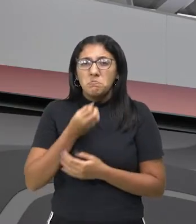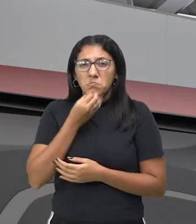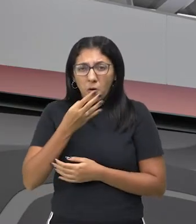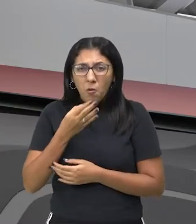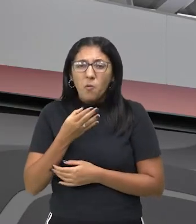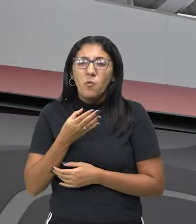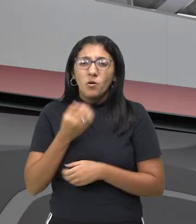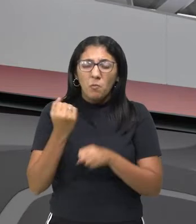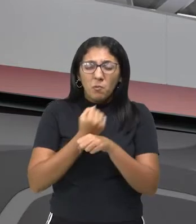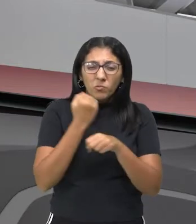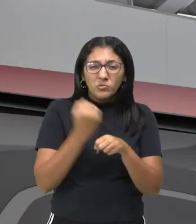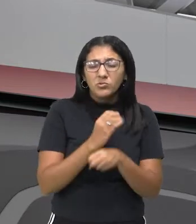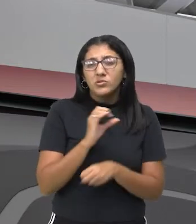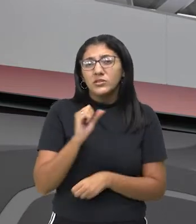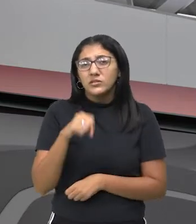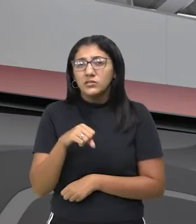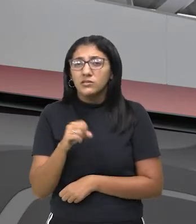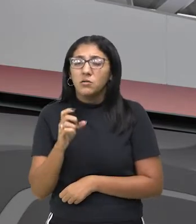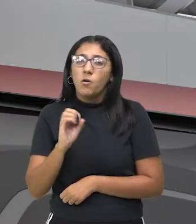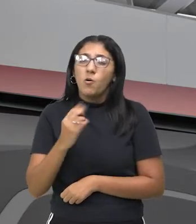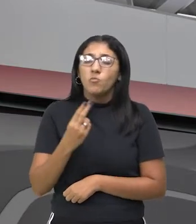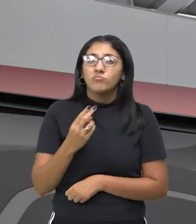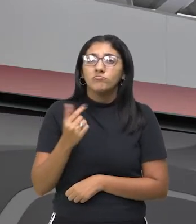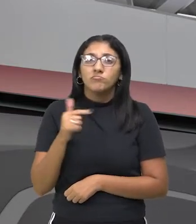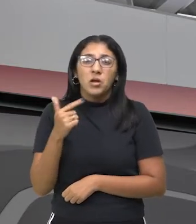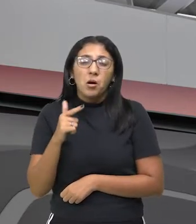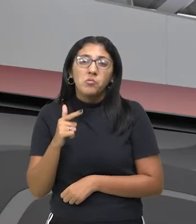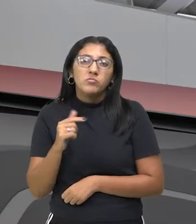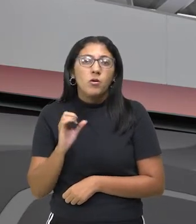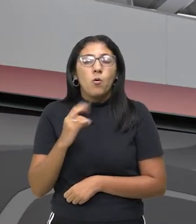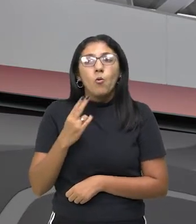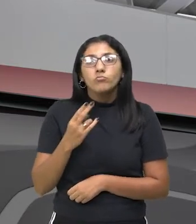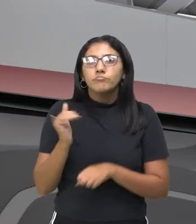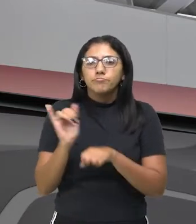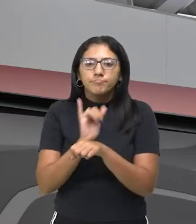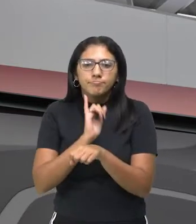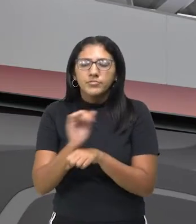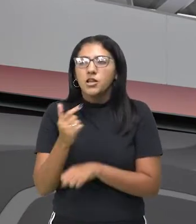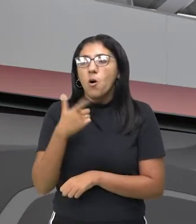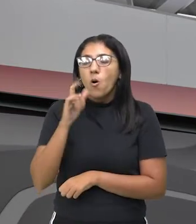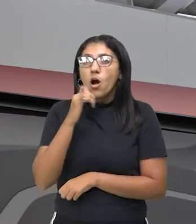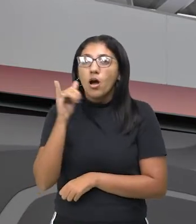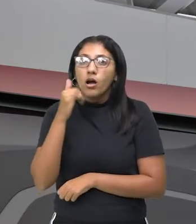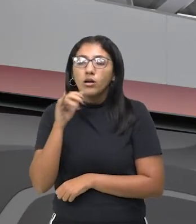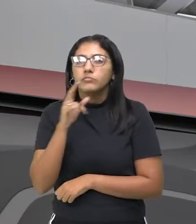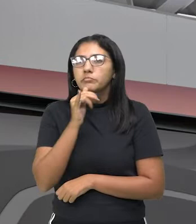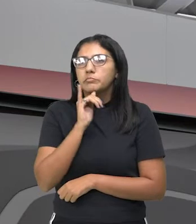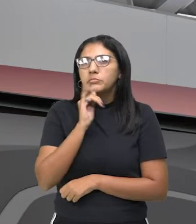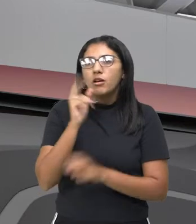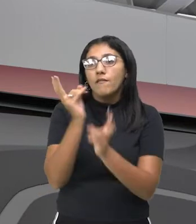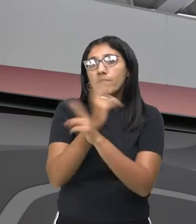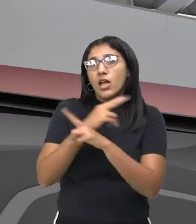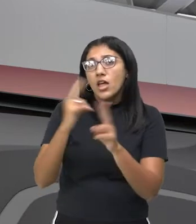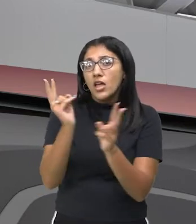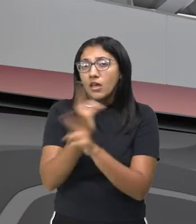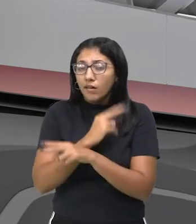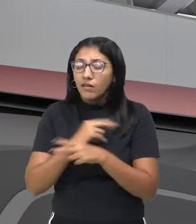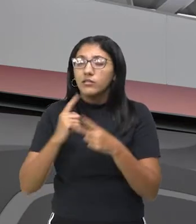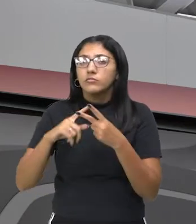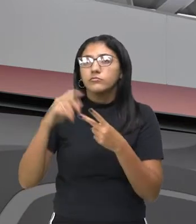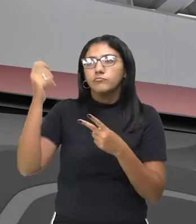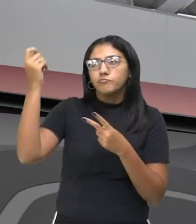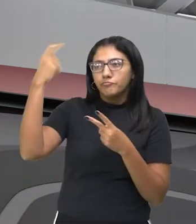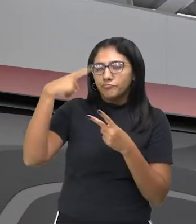mais usinas ou não, se há uma necessidade de se buscar energias alternativas, como energia eólica e energia solar que a gente